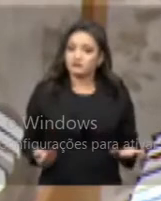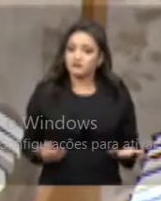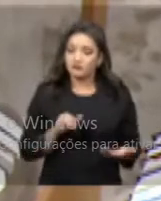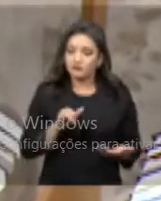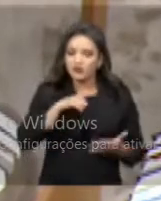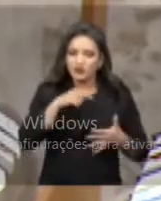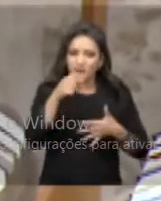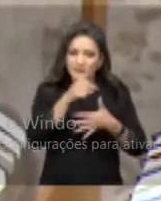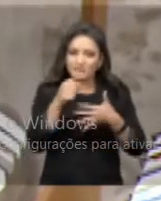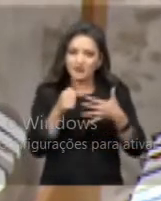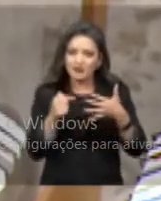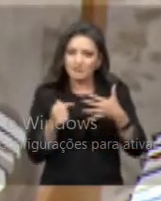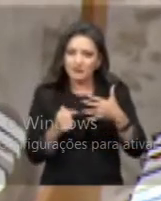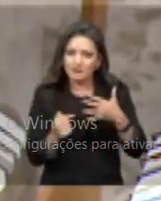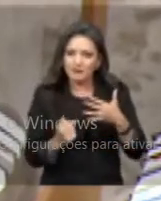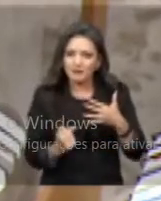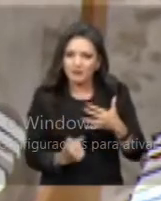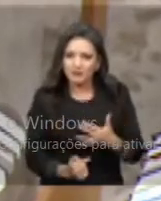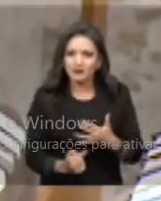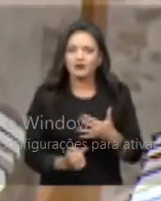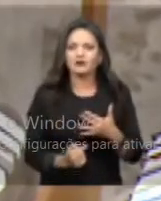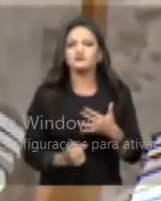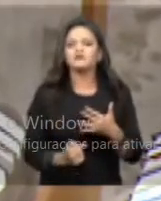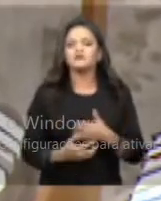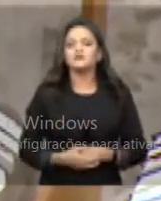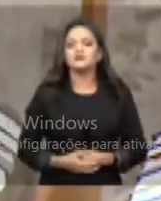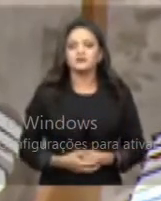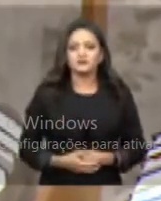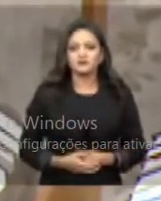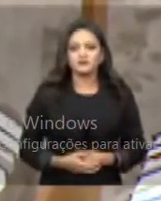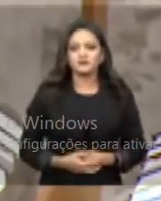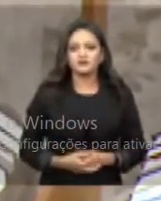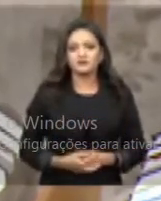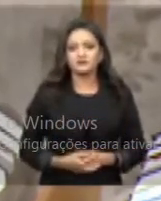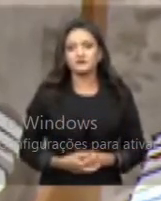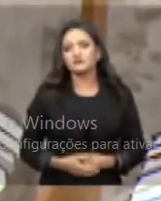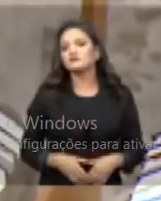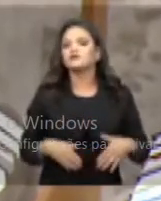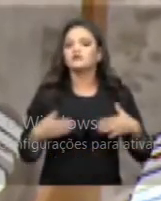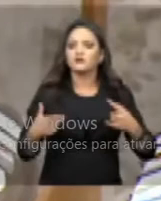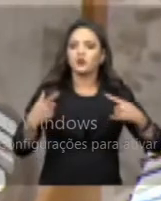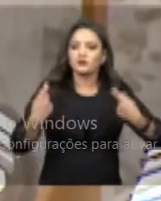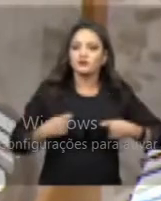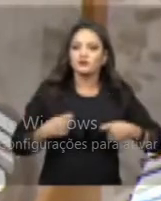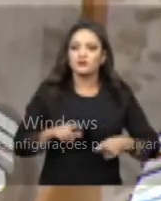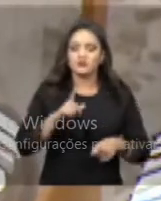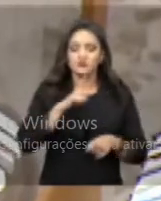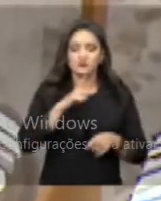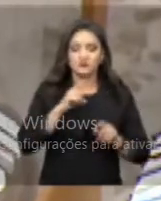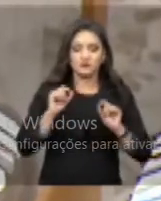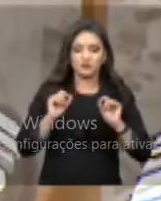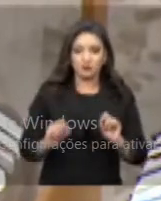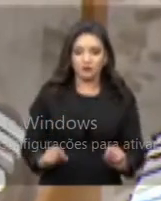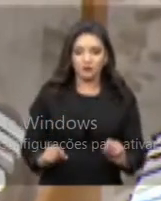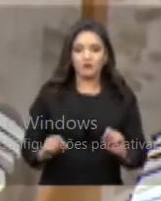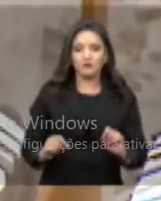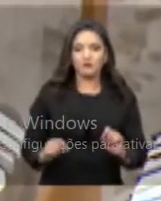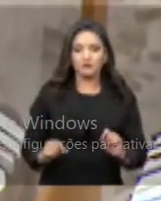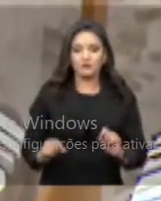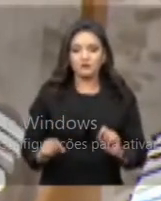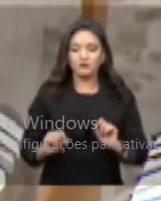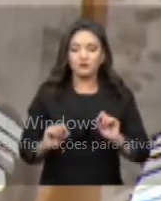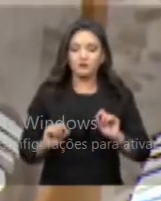presentes as elementares objetivas e subjetivas, há de se fazer o enquadramento e consequente sancionamento no tipo